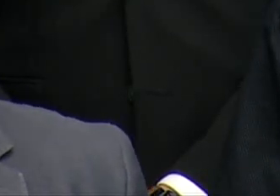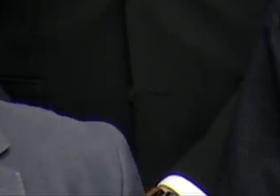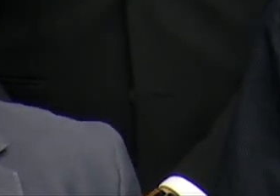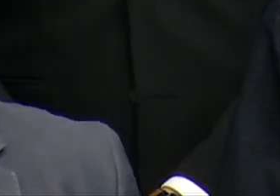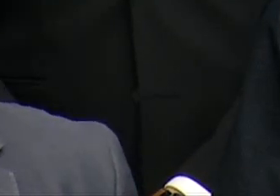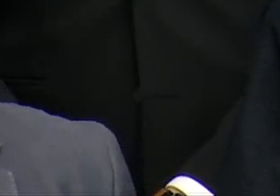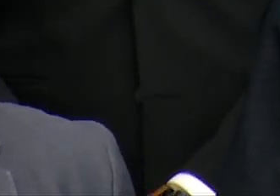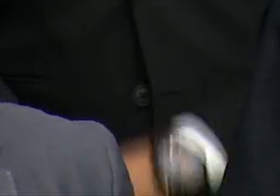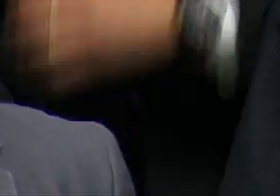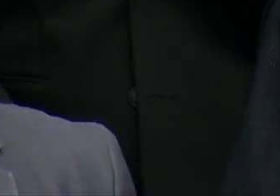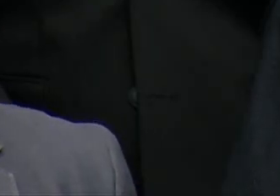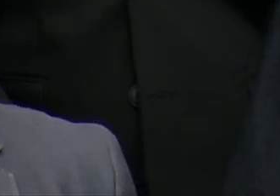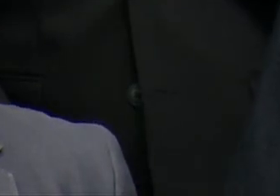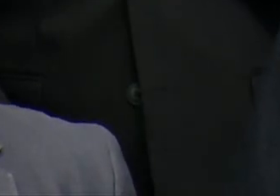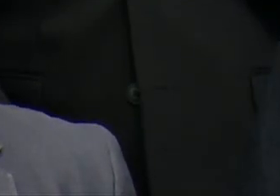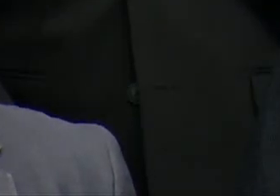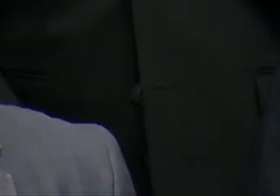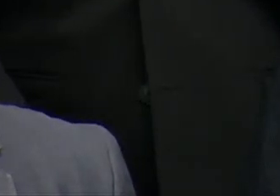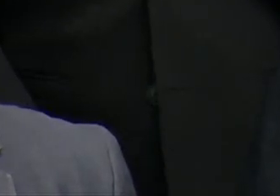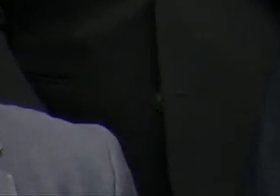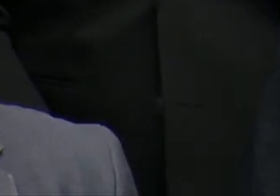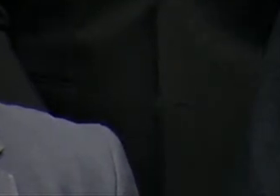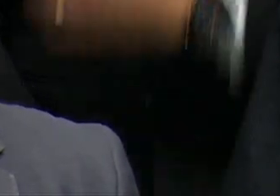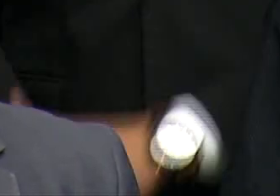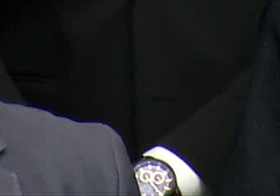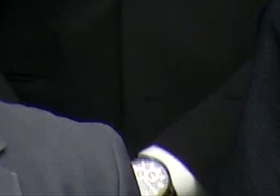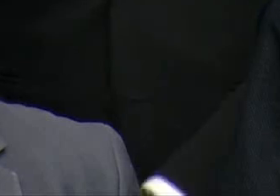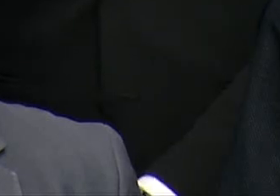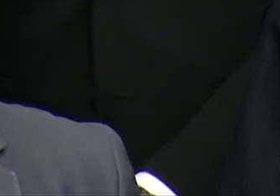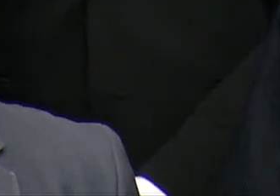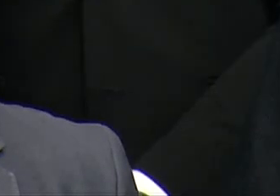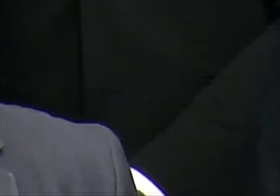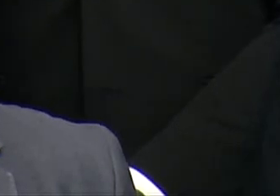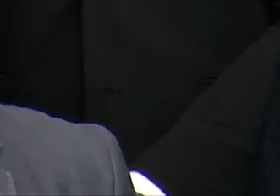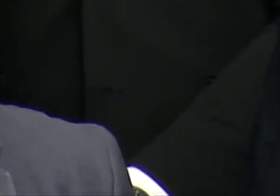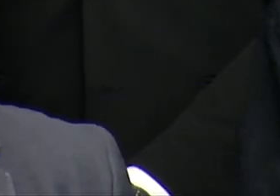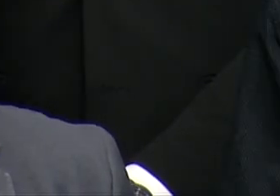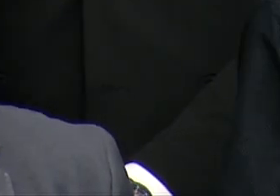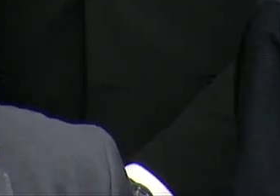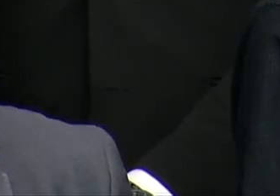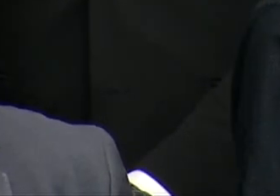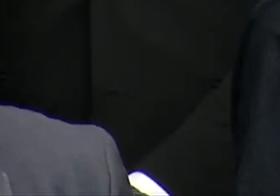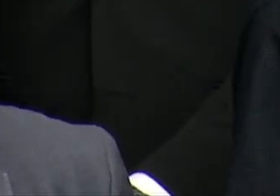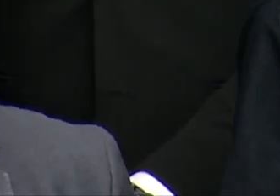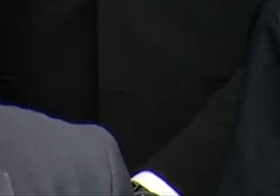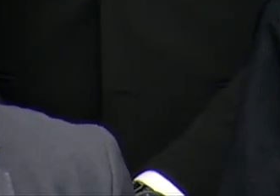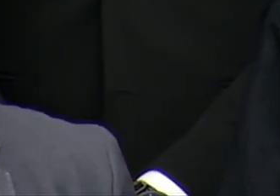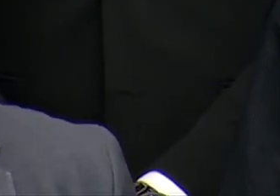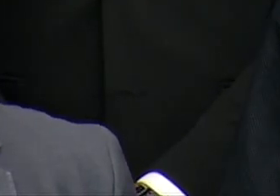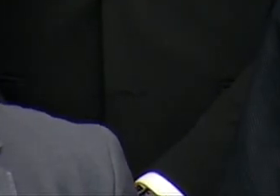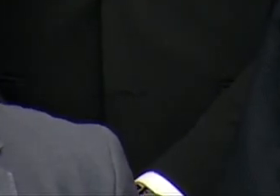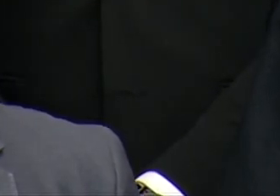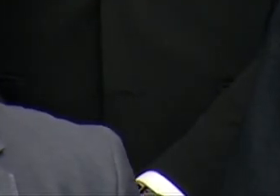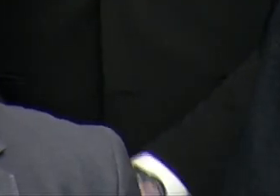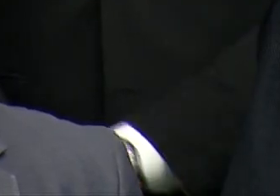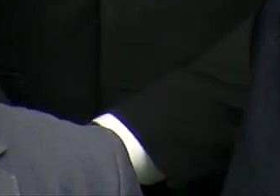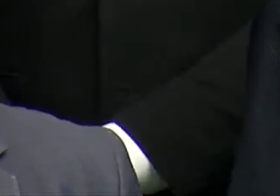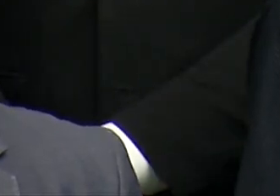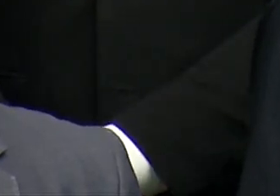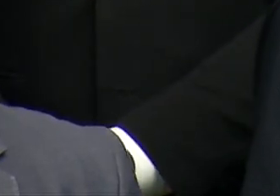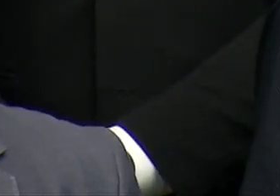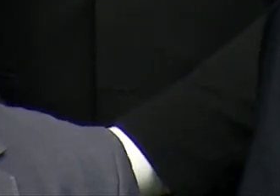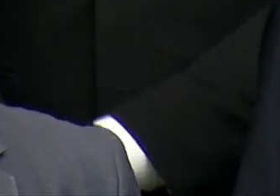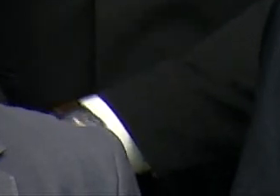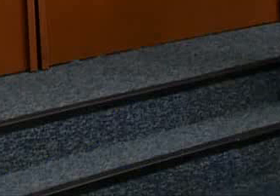que o jornalismo precisa fazer, sempre respeitando, é evidente, sim, a todo parlamentar, né? Toda pessoa. E, a